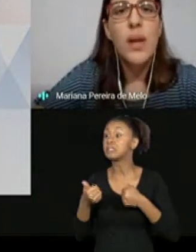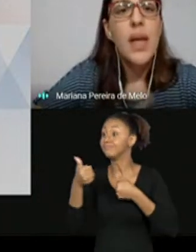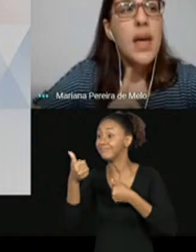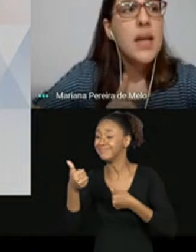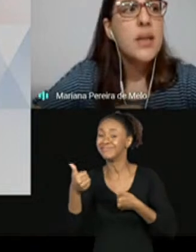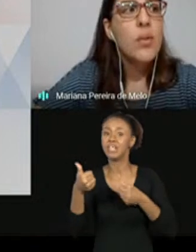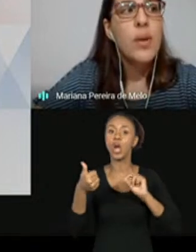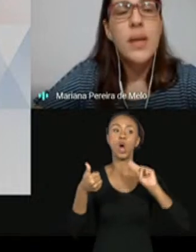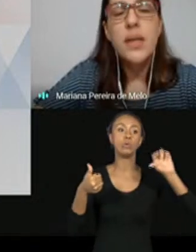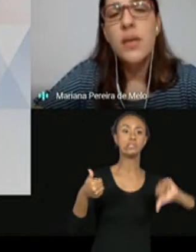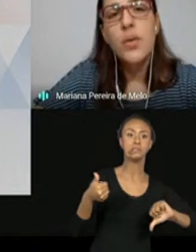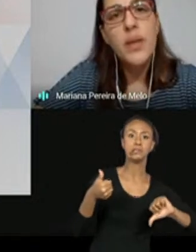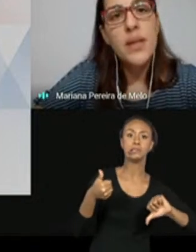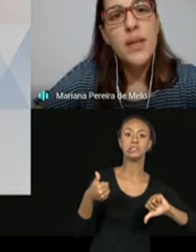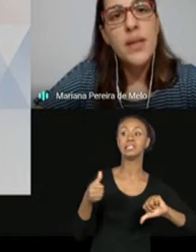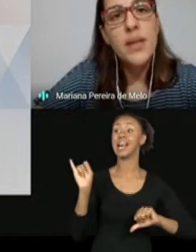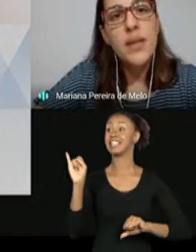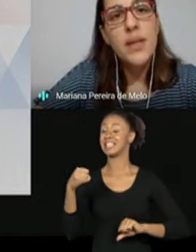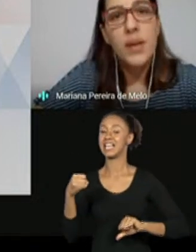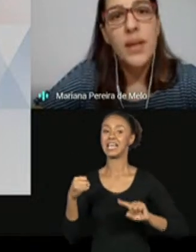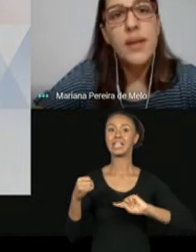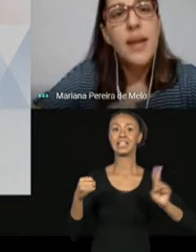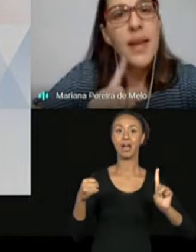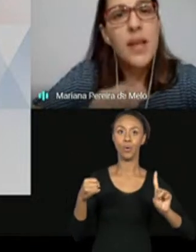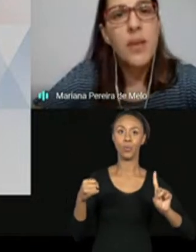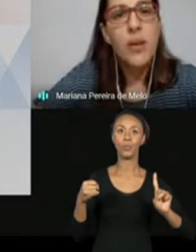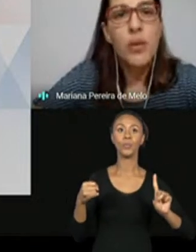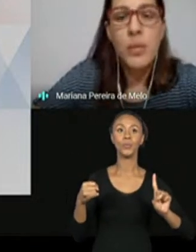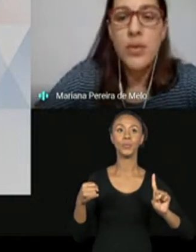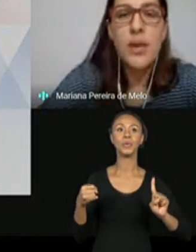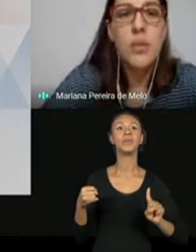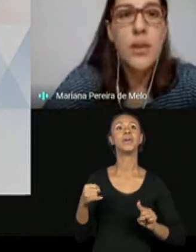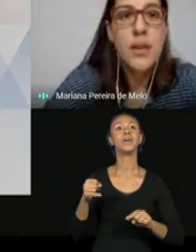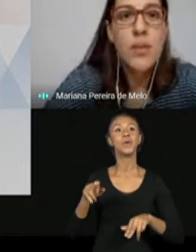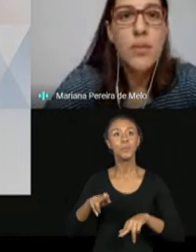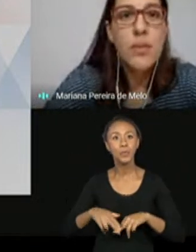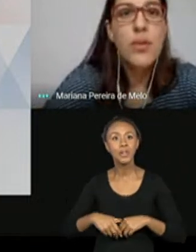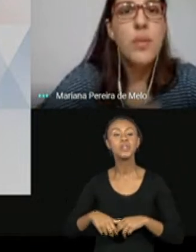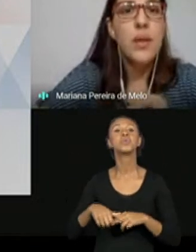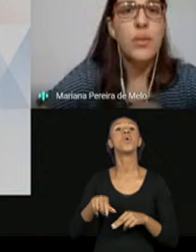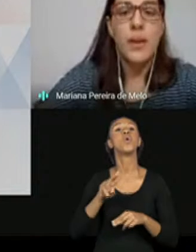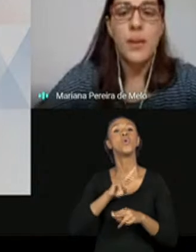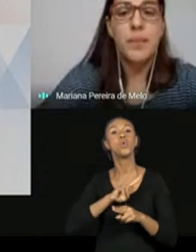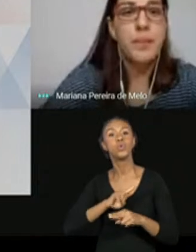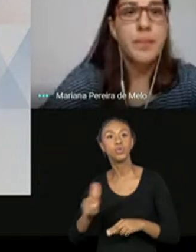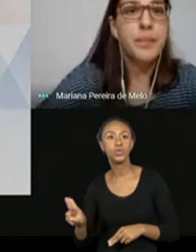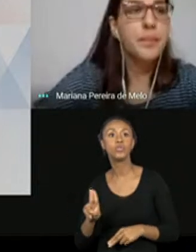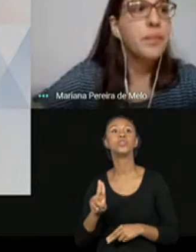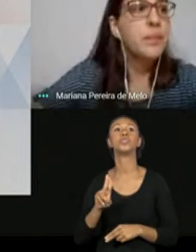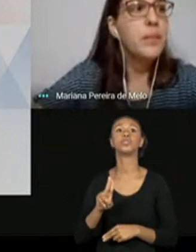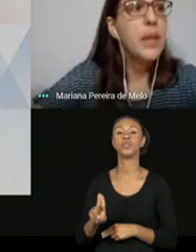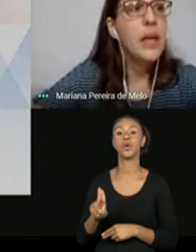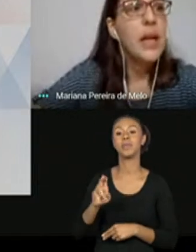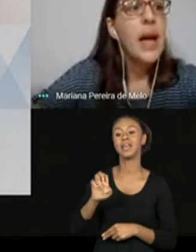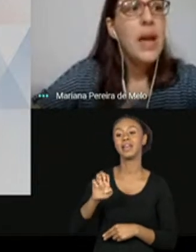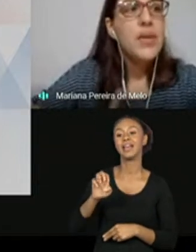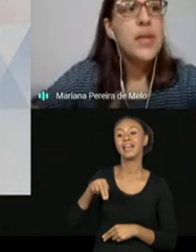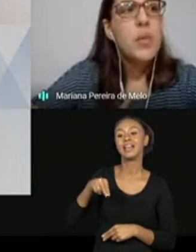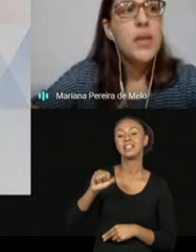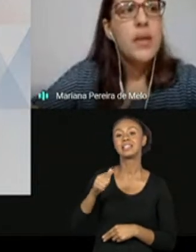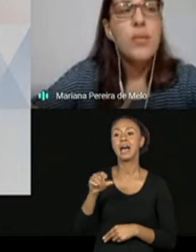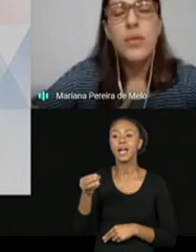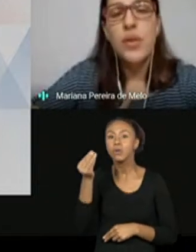não, eles são conhecidos como ensaios de Bernoulli. Daí que vem o nome distribuição de Bernoulli.